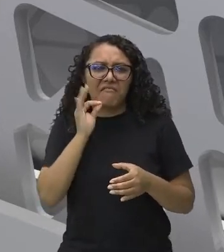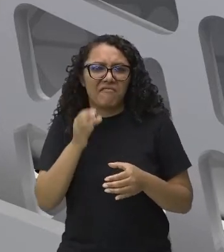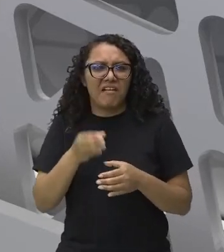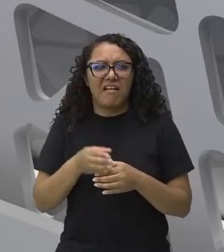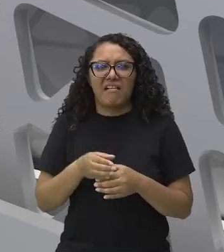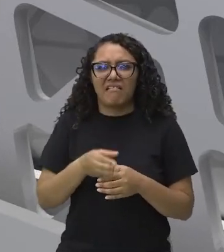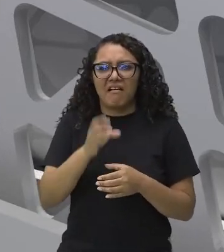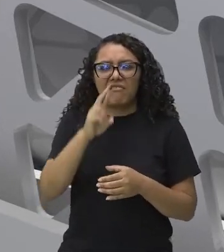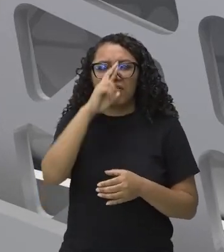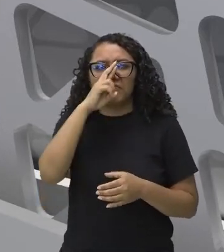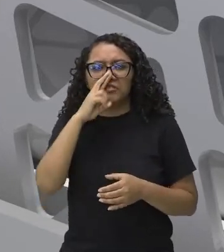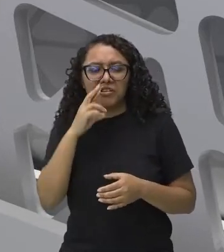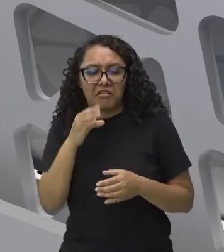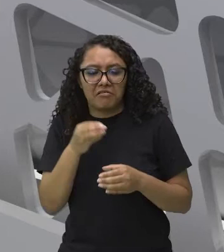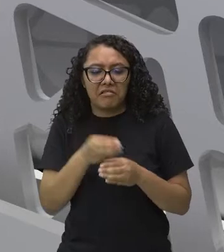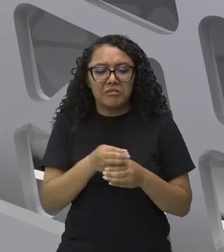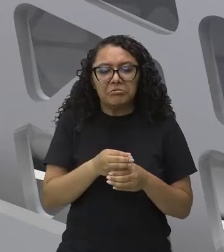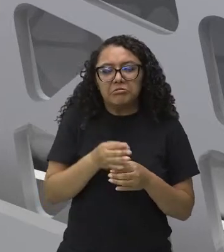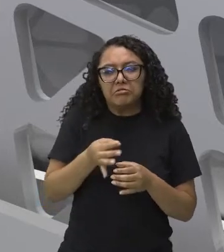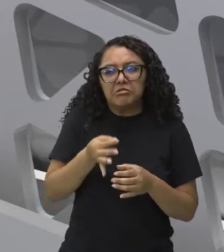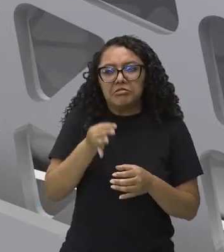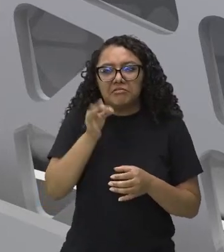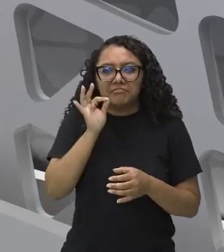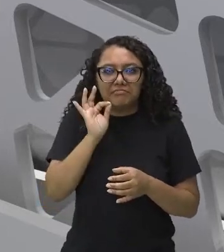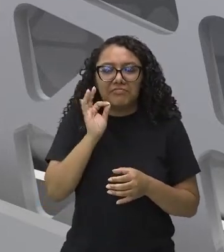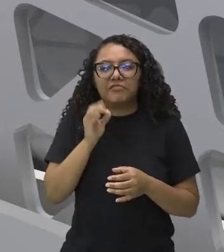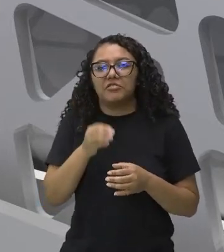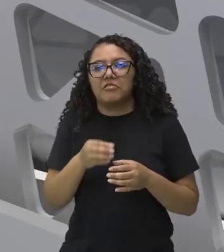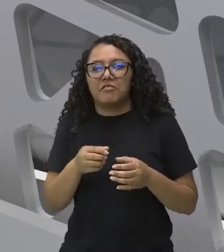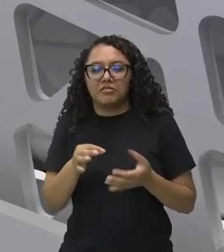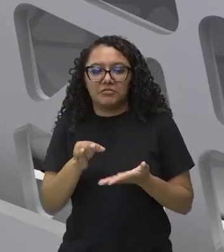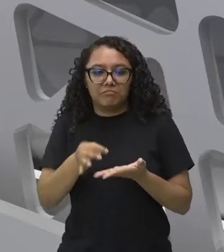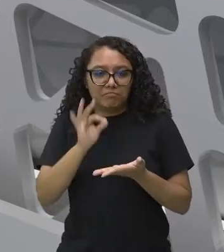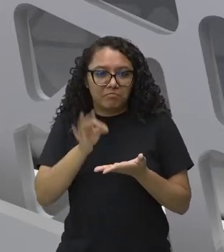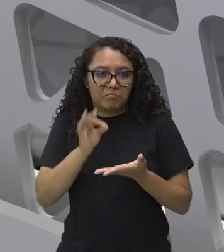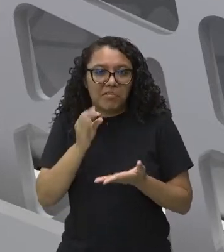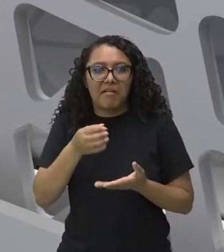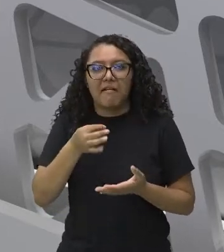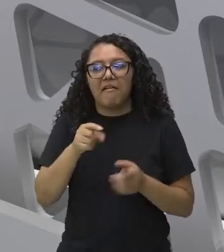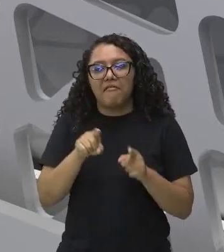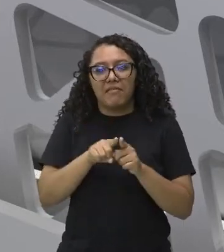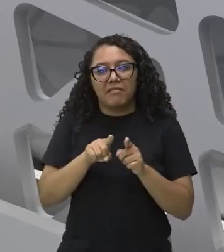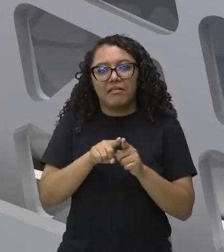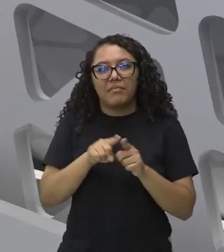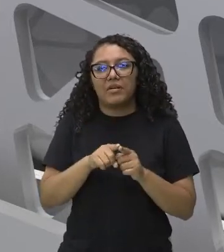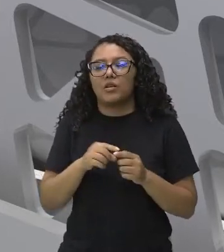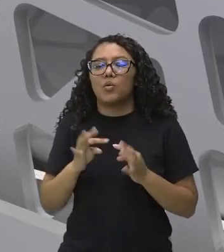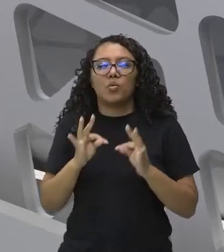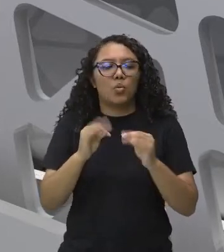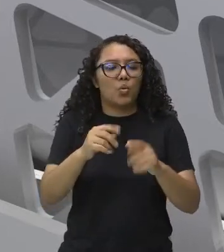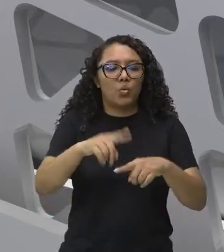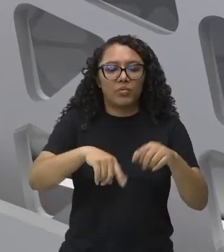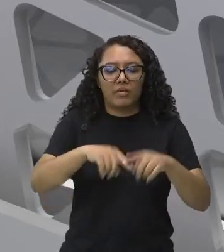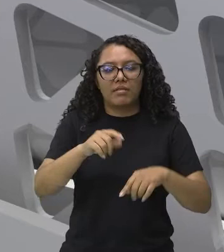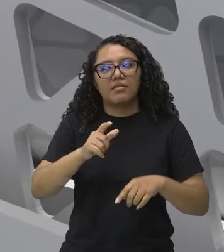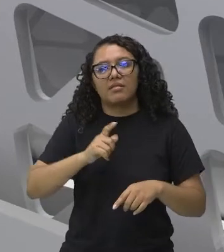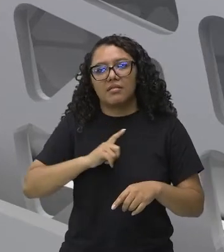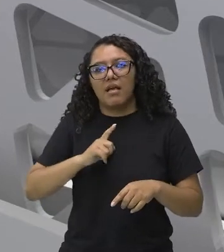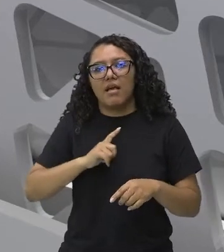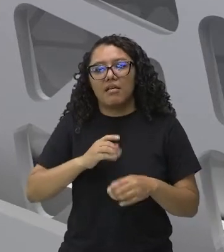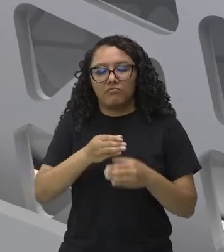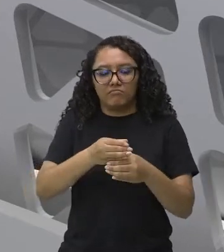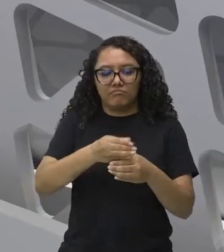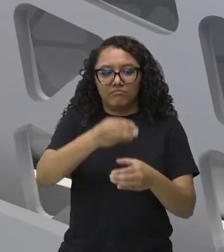refrigerante, a latinha de refrigerante, a nossa xícara de café, né? Enfim, todos esses objetos eles têm formato cilíndrico,